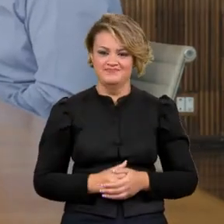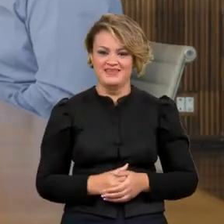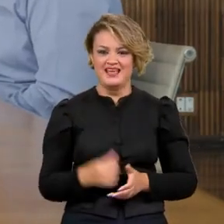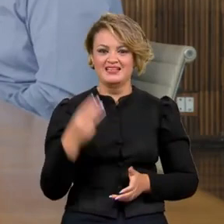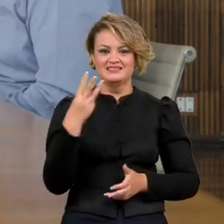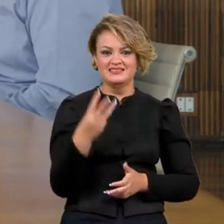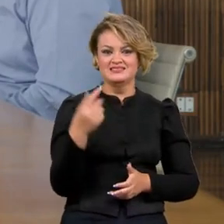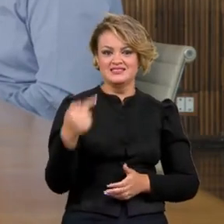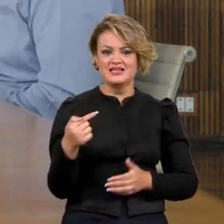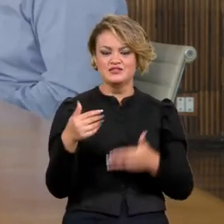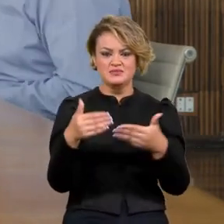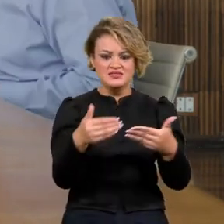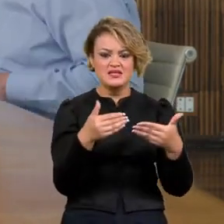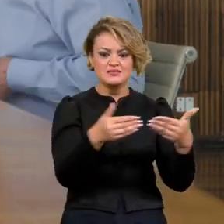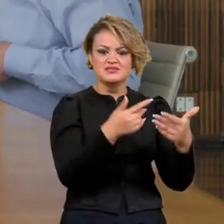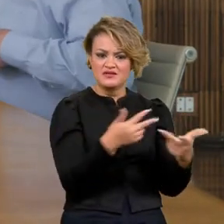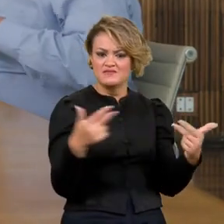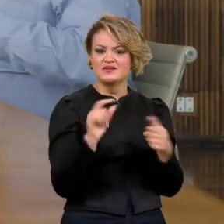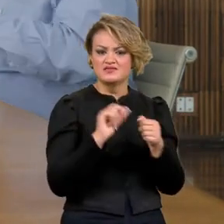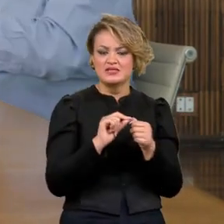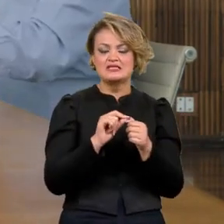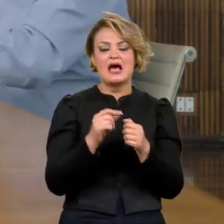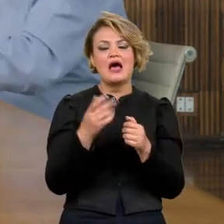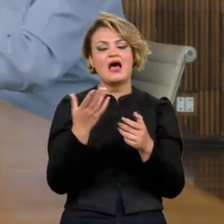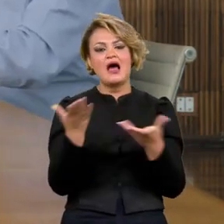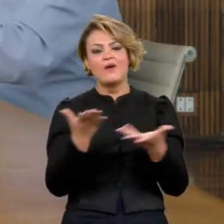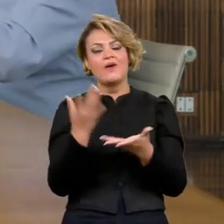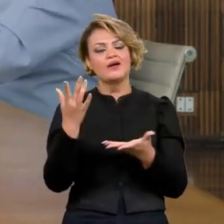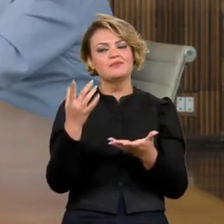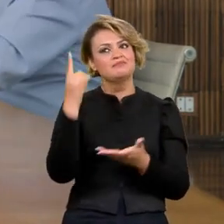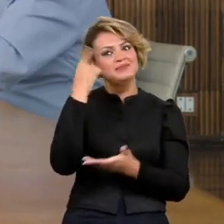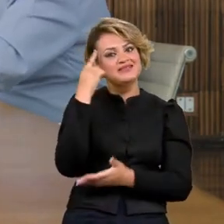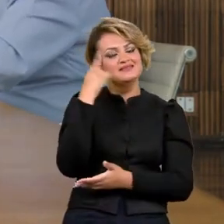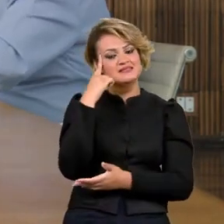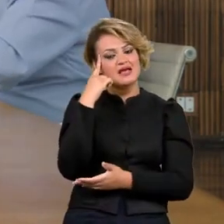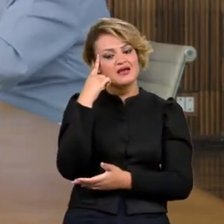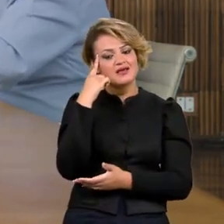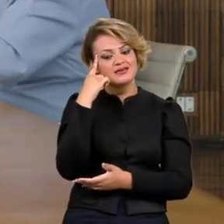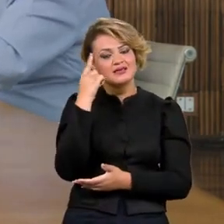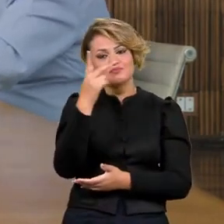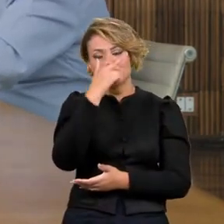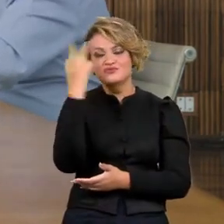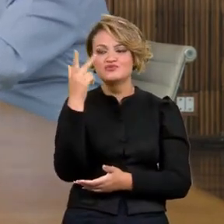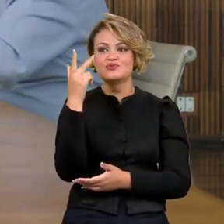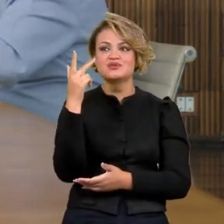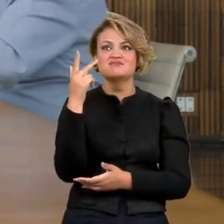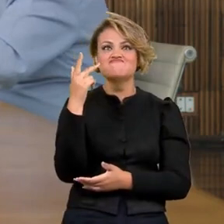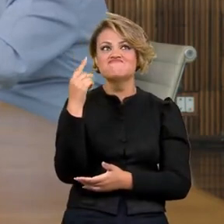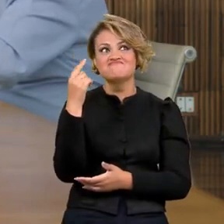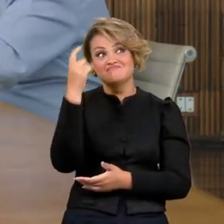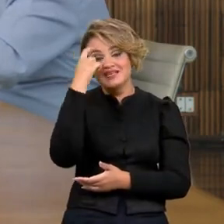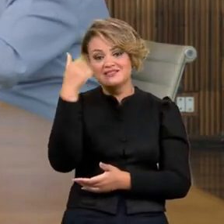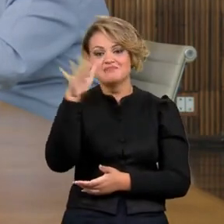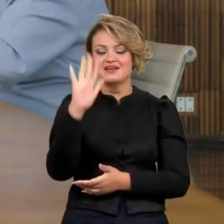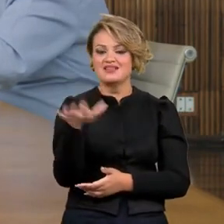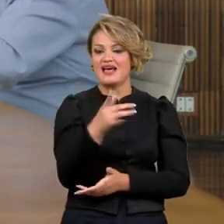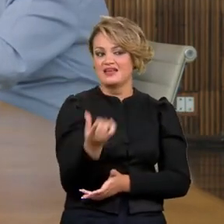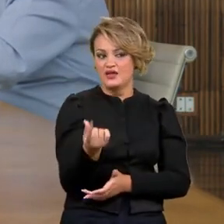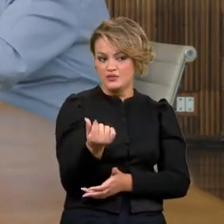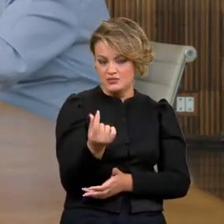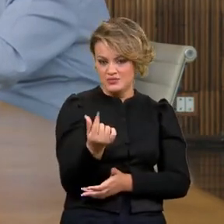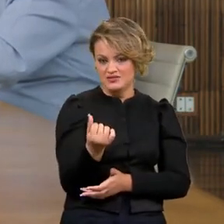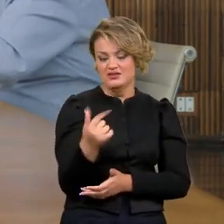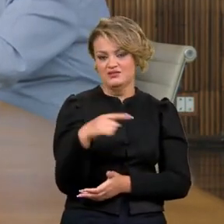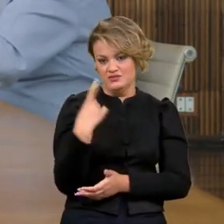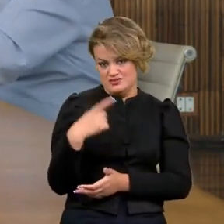tocar um pouquinho talvez no que toque mais as pessoas né o bolso nesse esse órgão sensível que todos nós temos que são várias